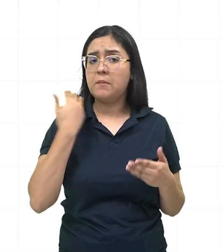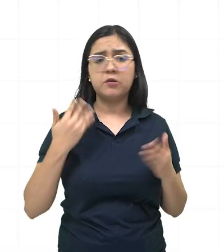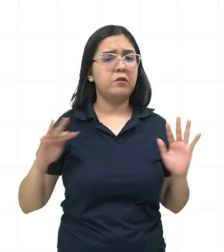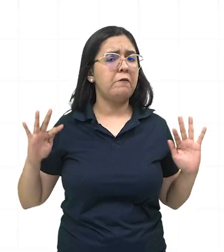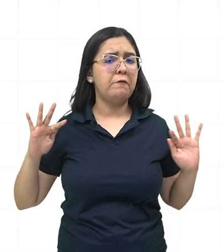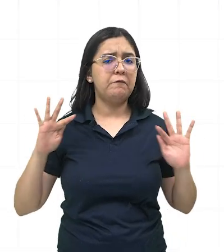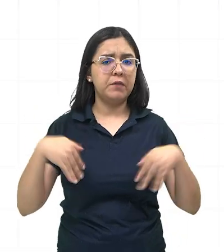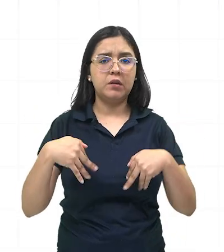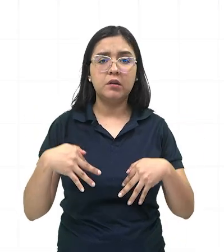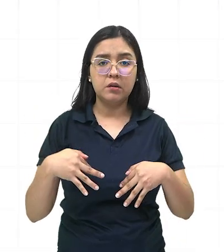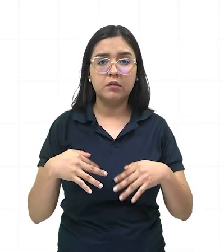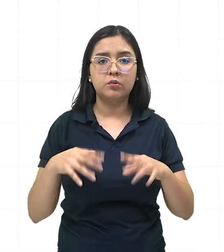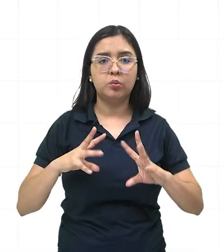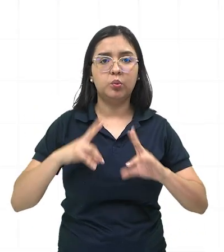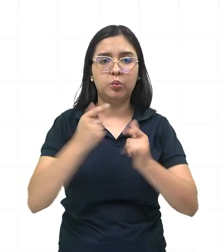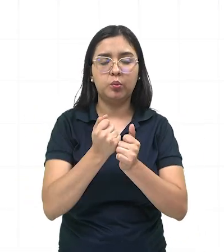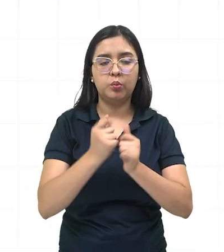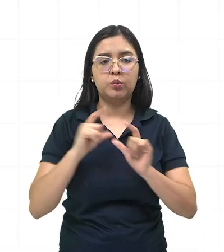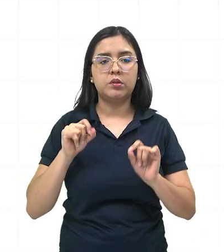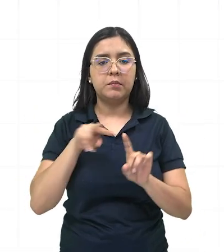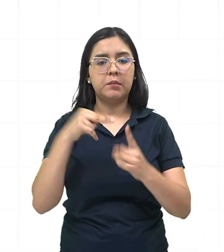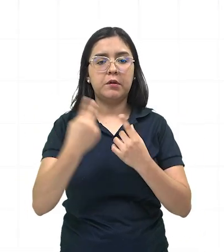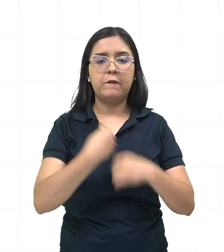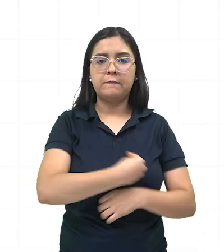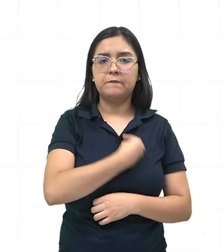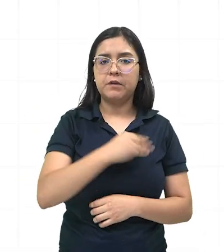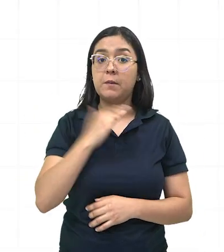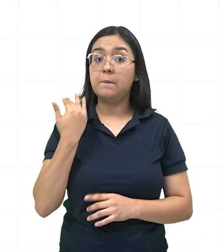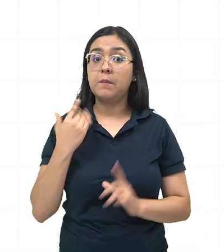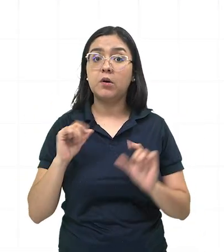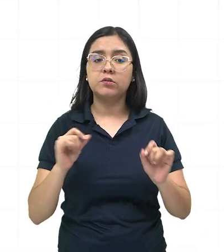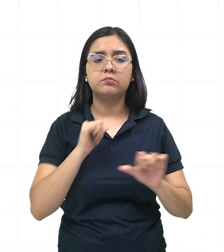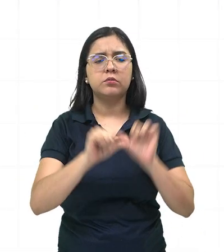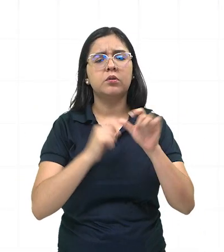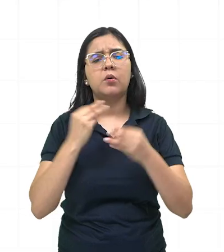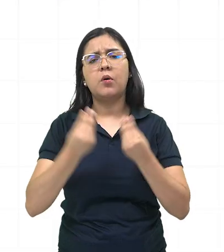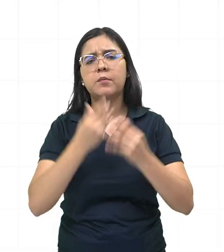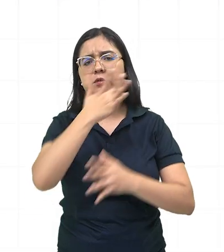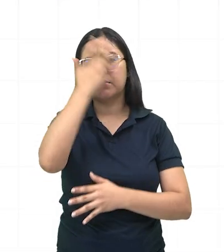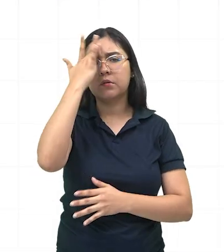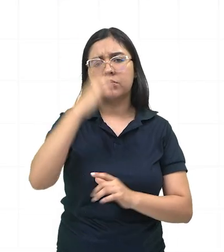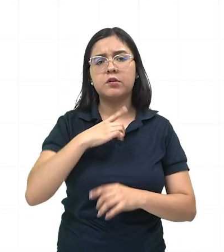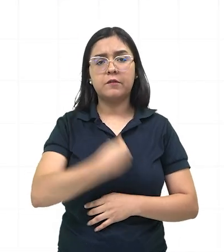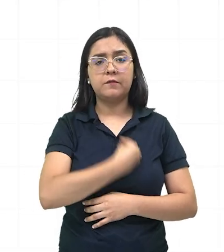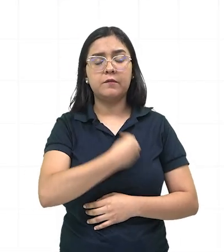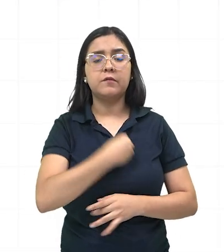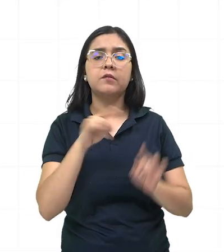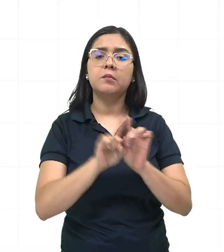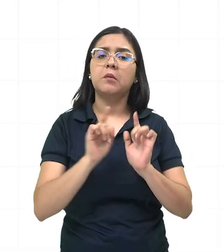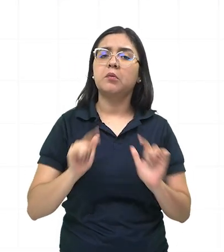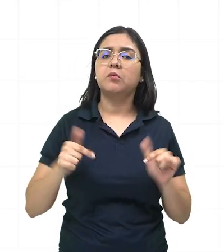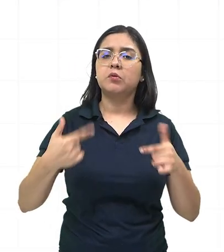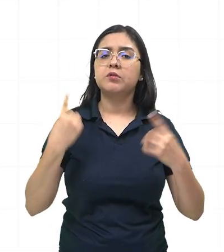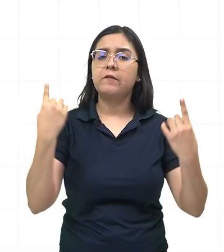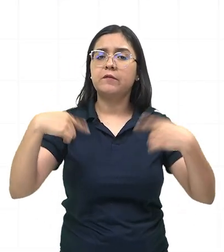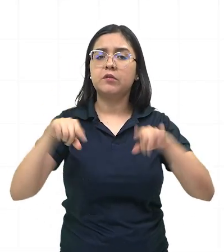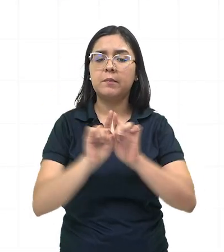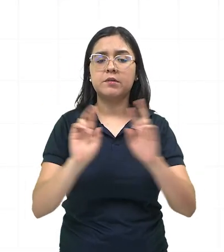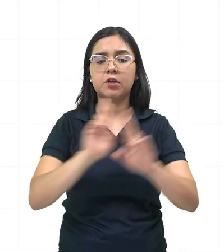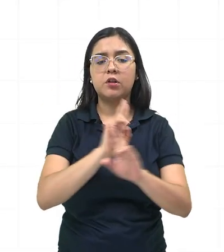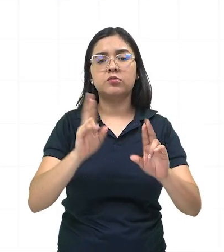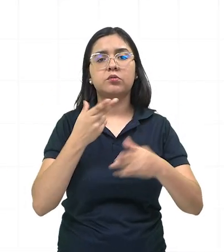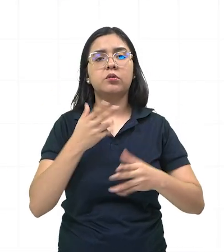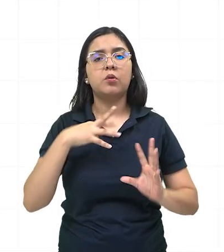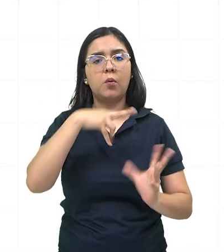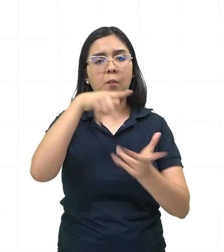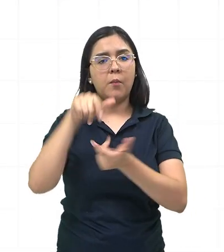fim da existência. Essas visões sobre vida e morte moldam como as pessoas vivem, encaram os desafios e se relacionam